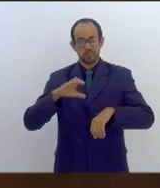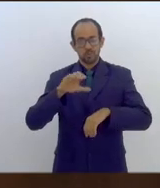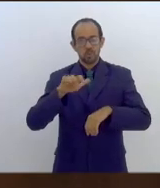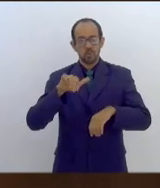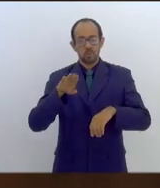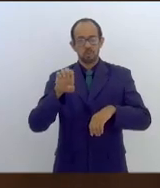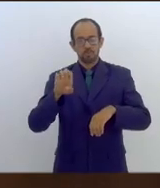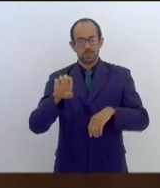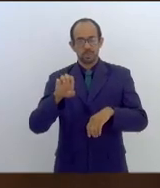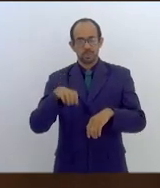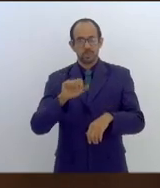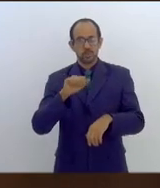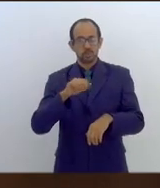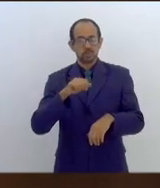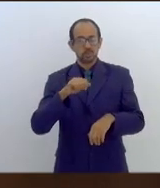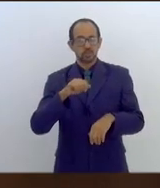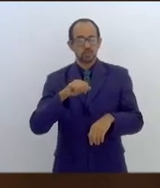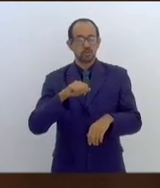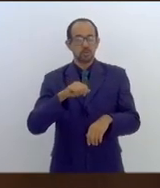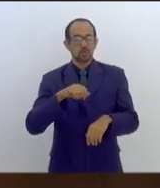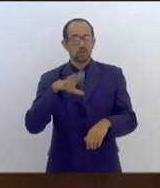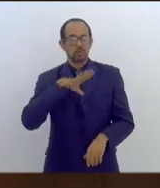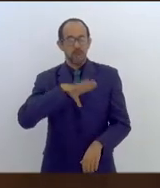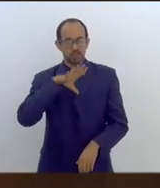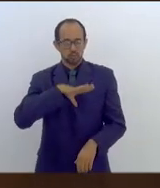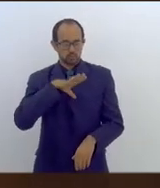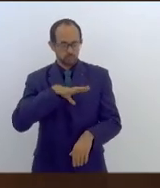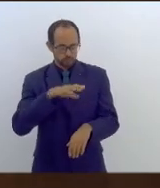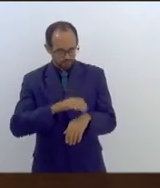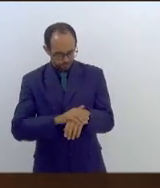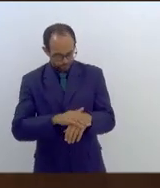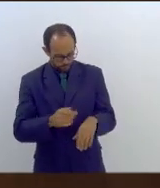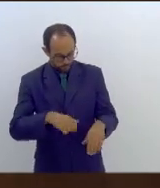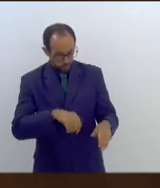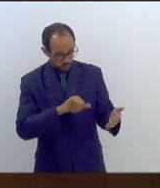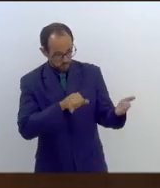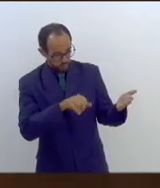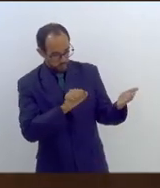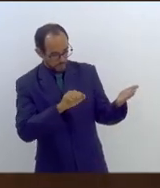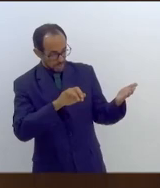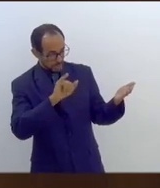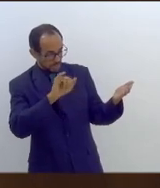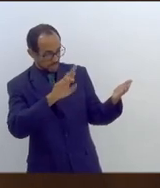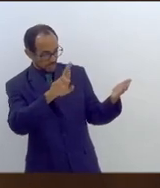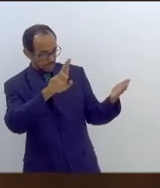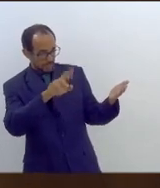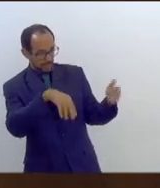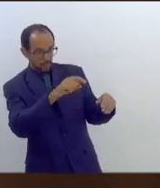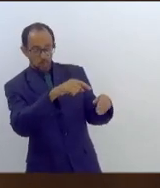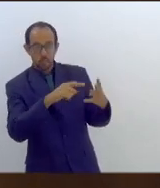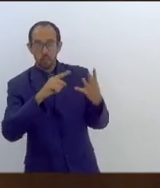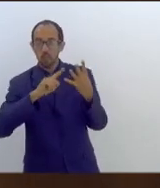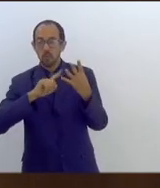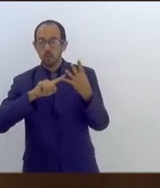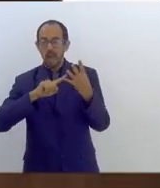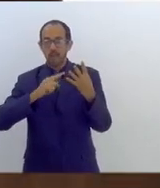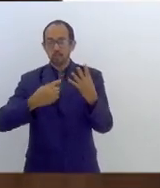Jari se revelou um excelente quarto zagueiro pela direita.